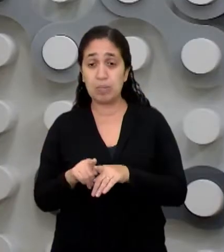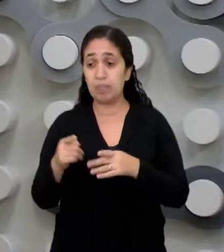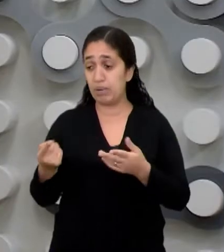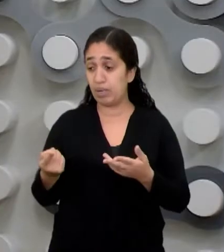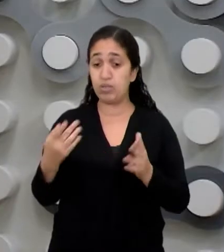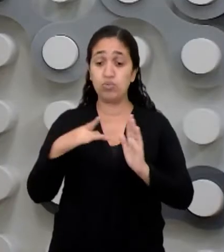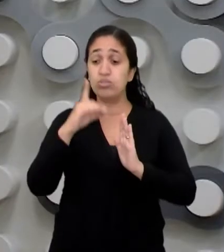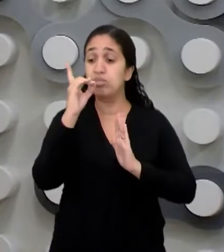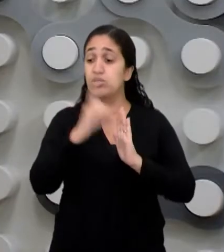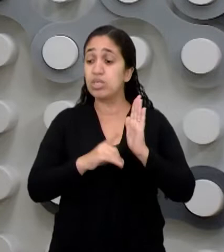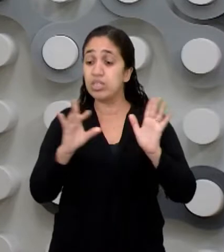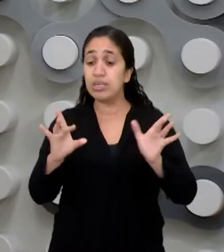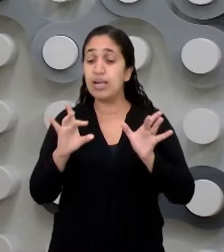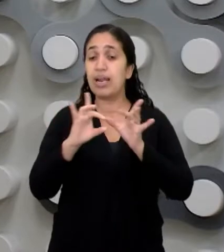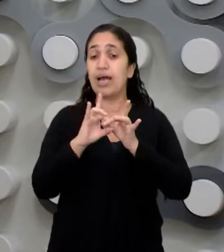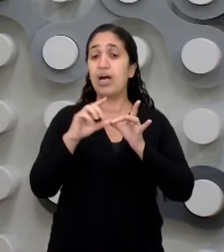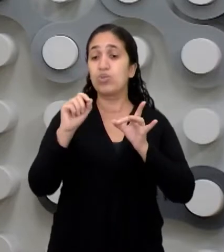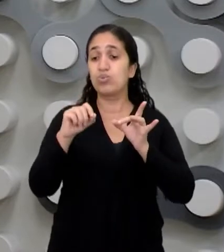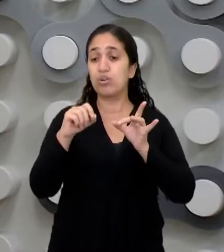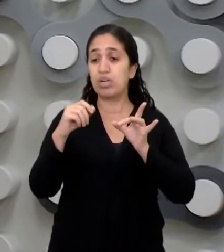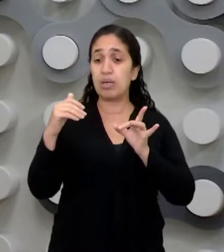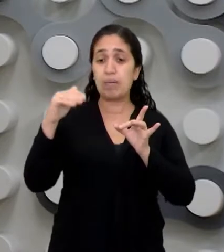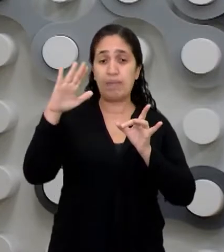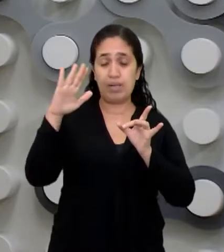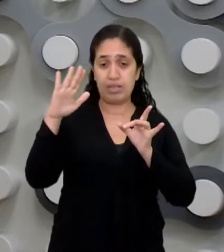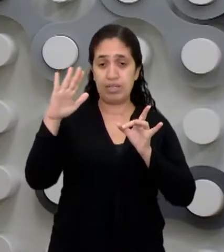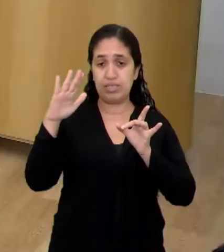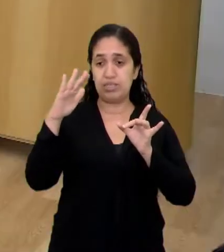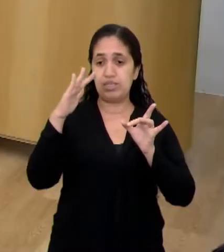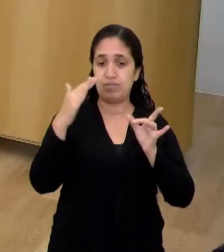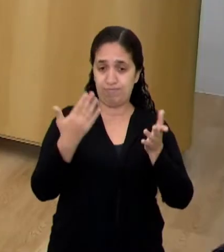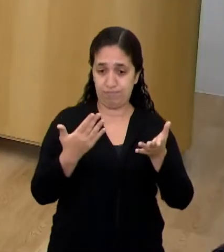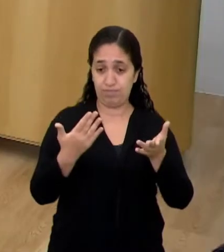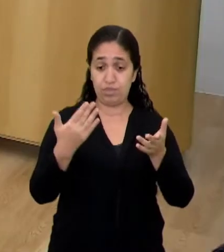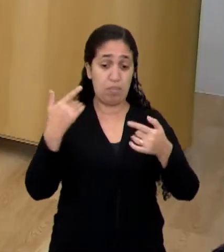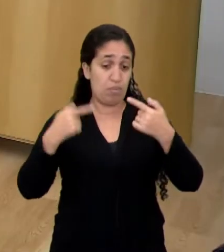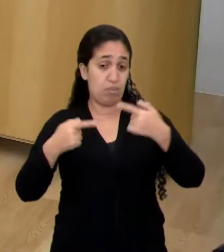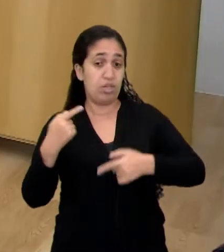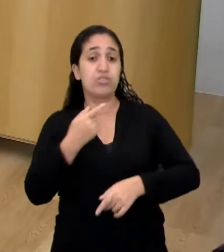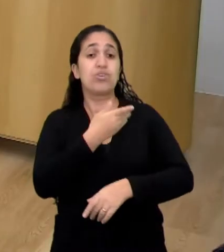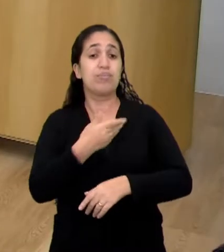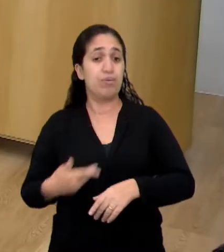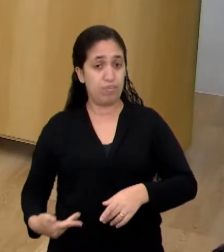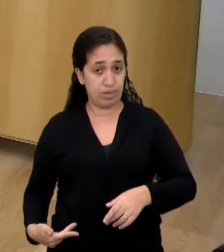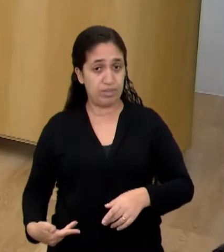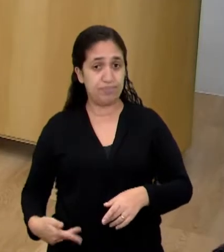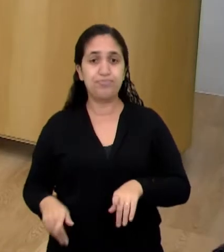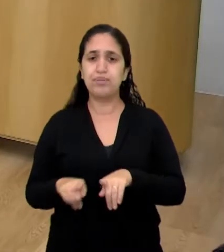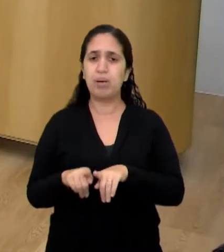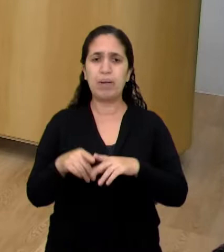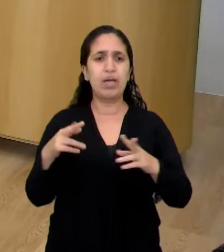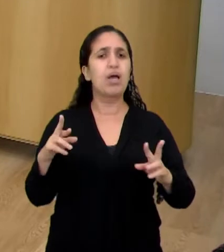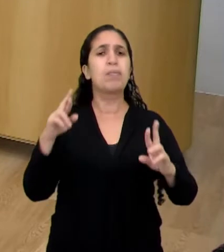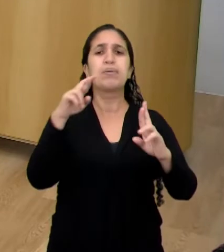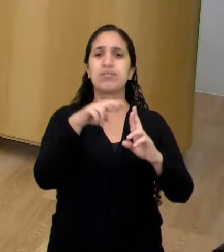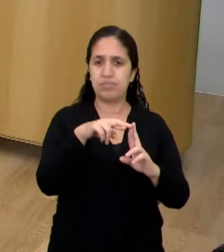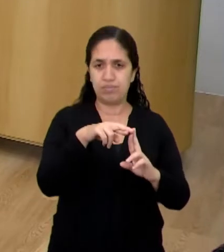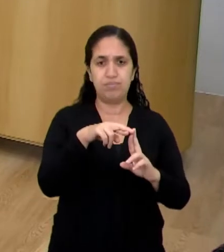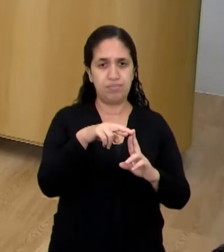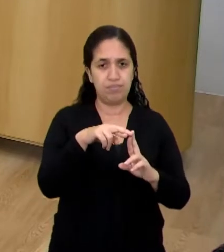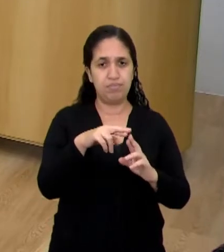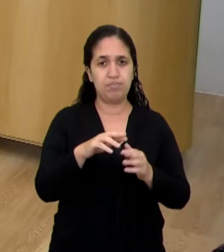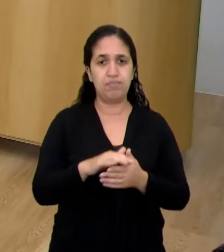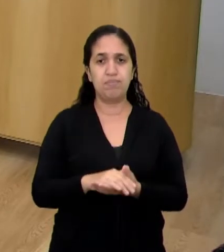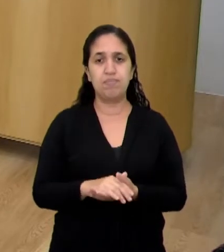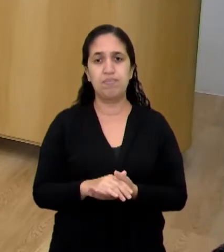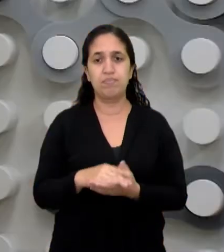direitos, está ligado a algo maior, que é algo a questão do de poder leis e político, políticas públicas. que também tem a ver com a representatividade. Ou seja,